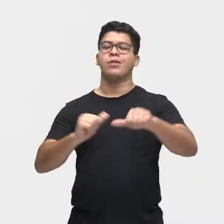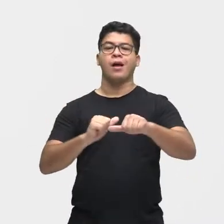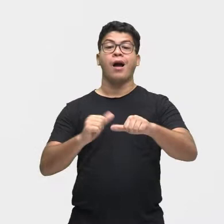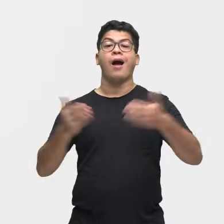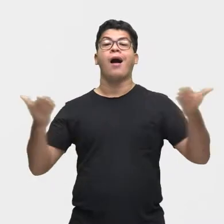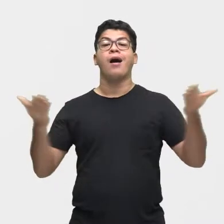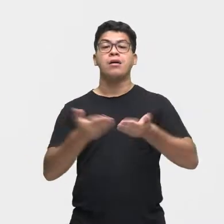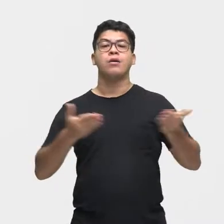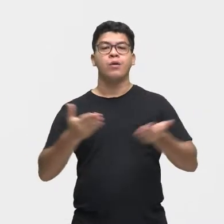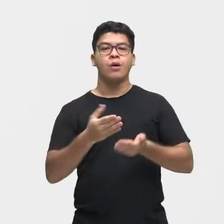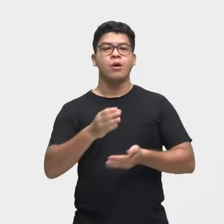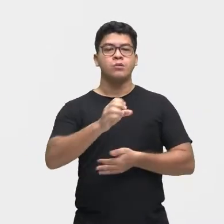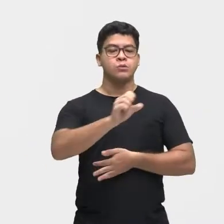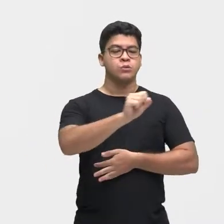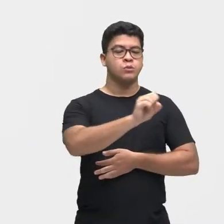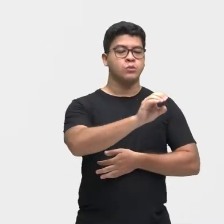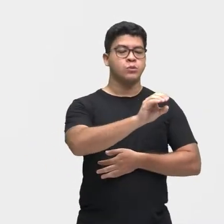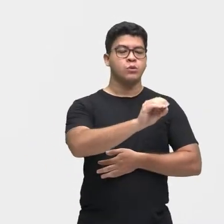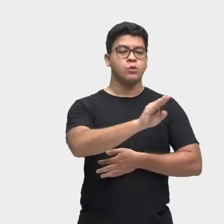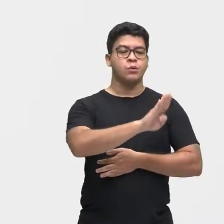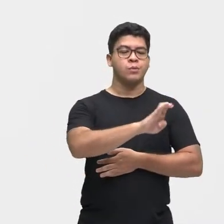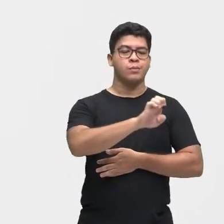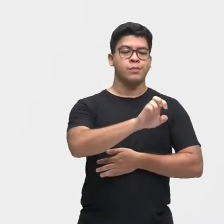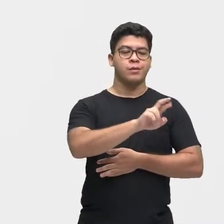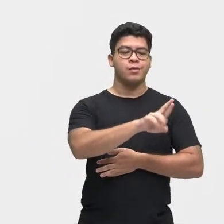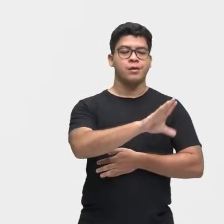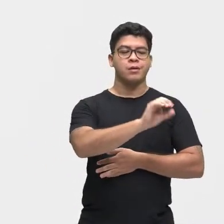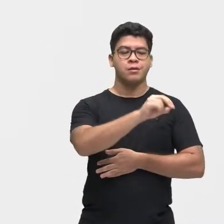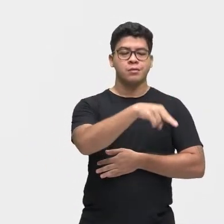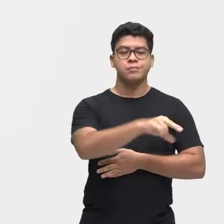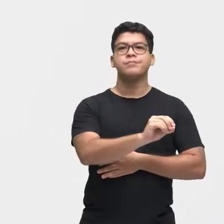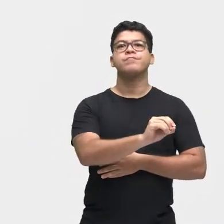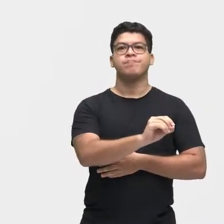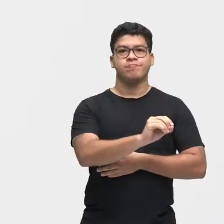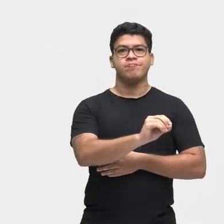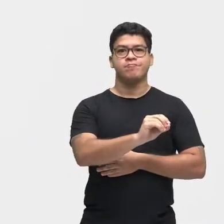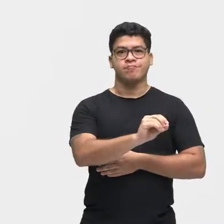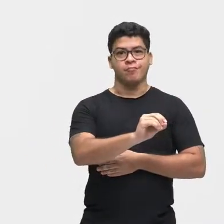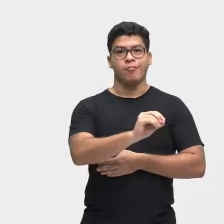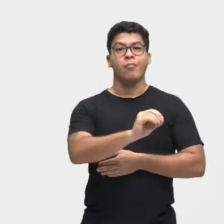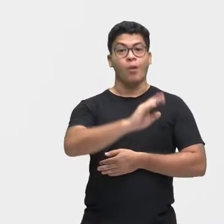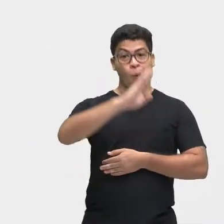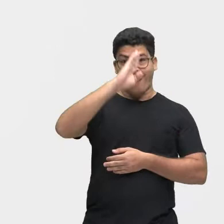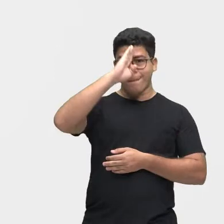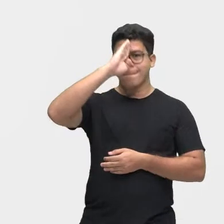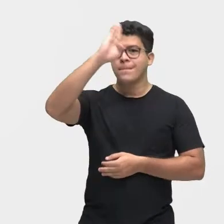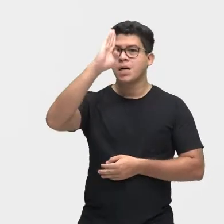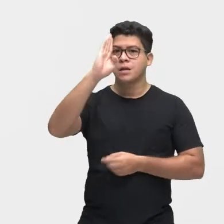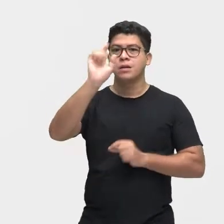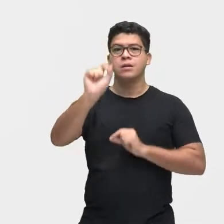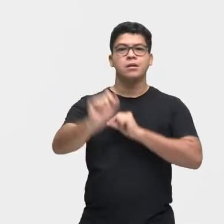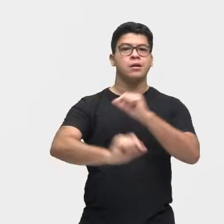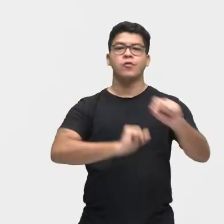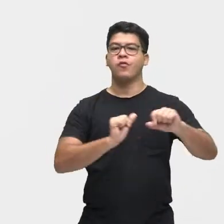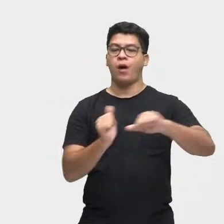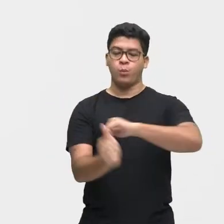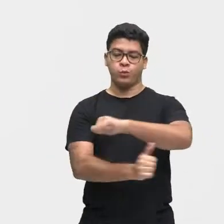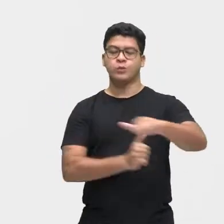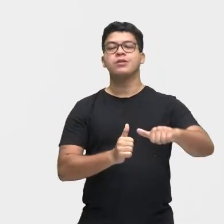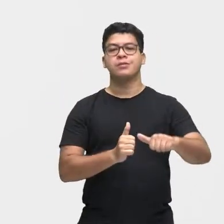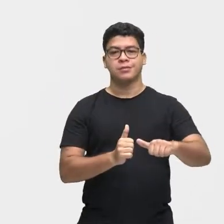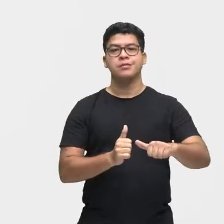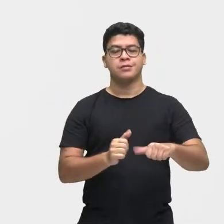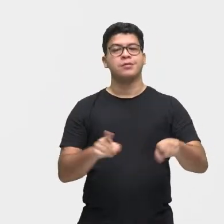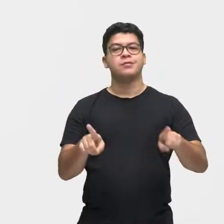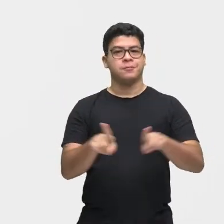rei deixa de ser um suzerano e vai passar a ser aí, então, né, o soberano. Ele vai